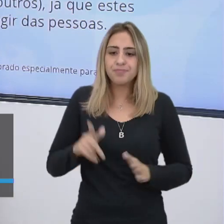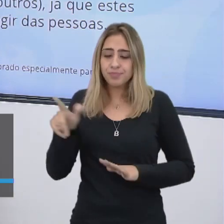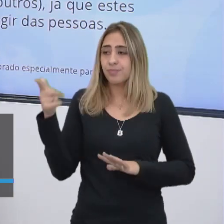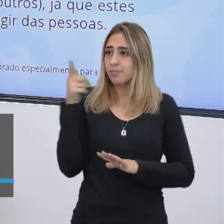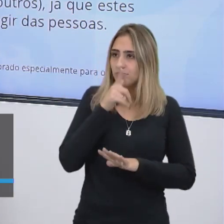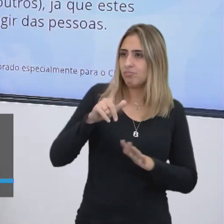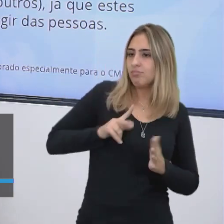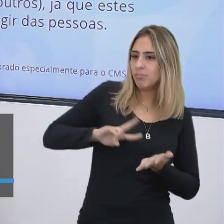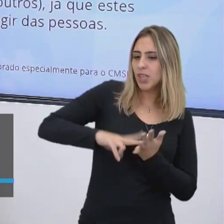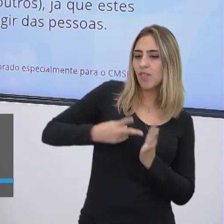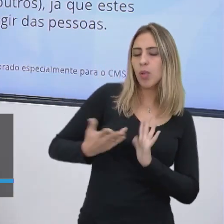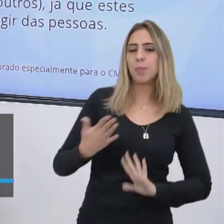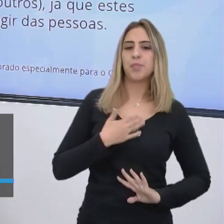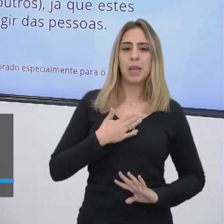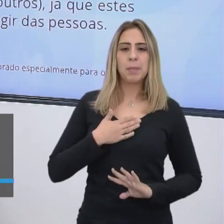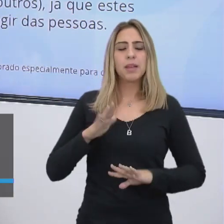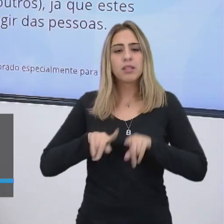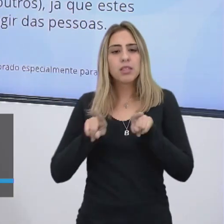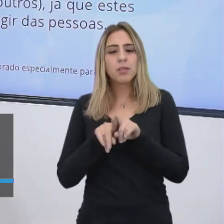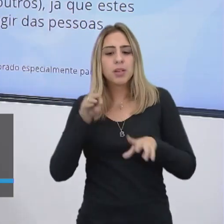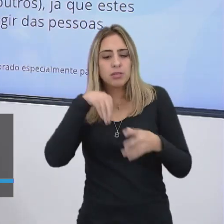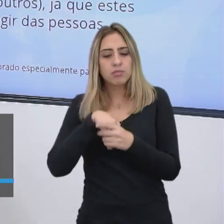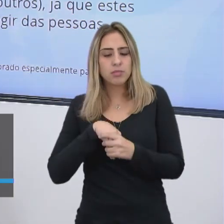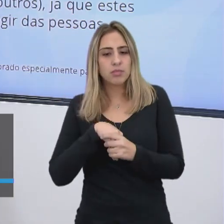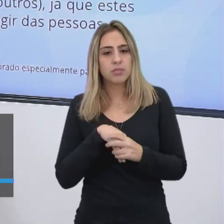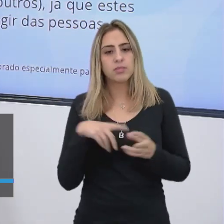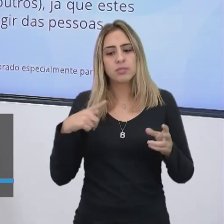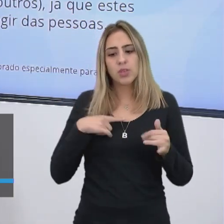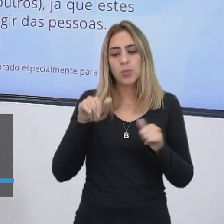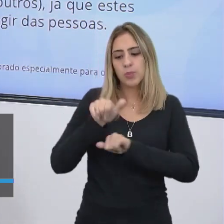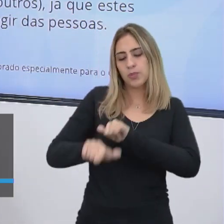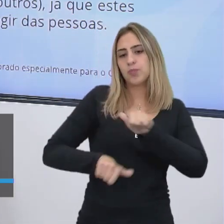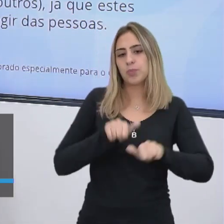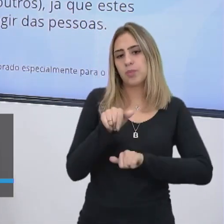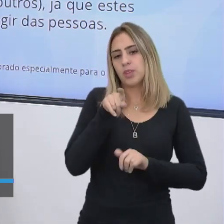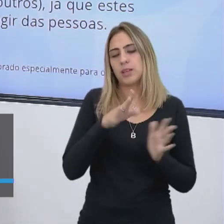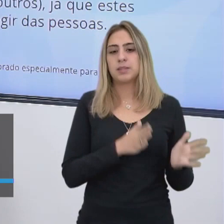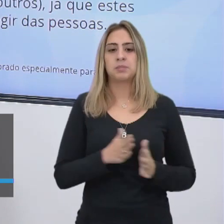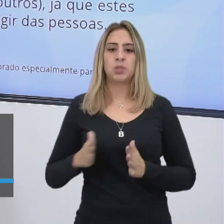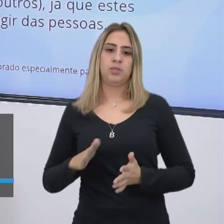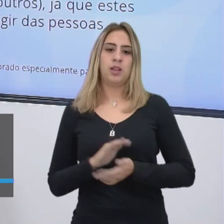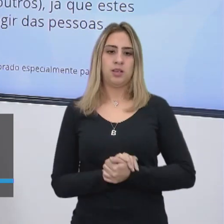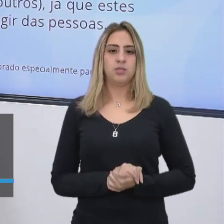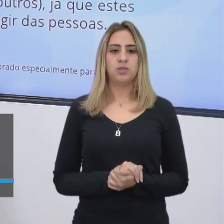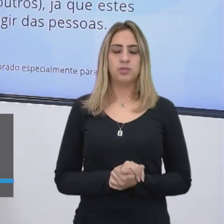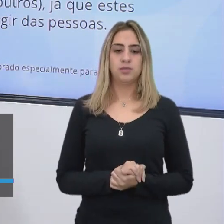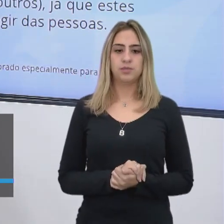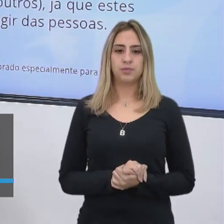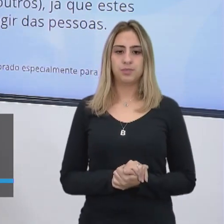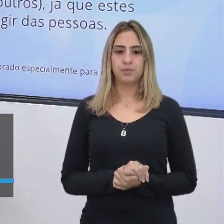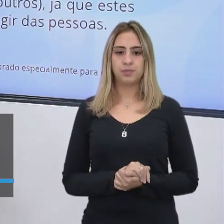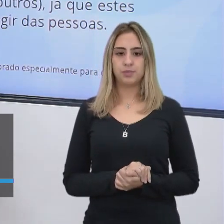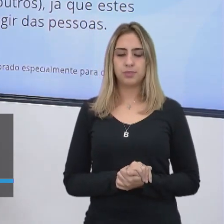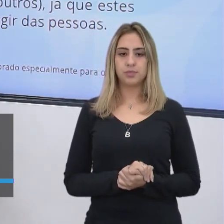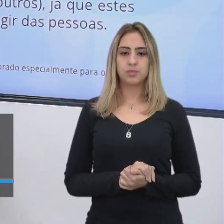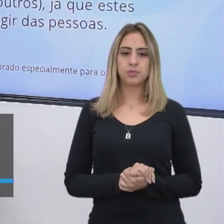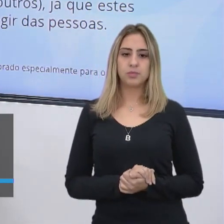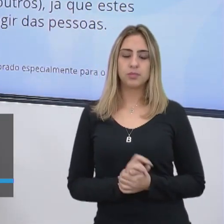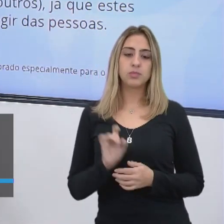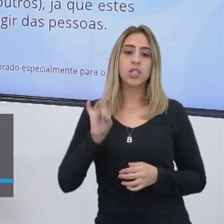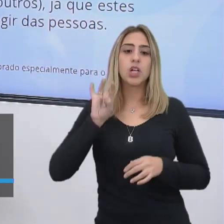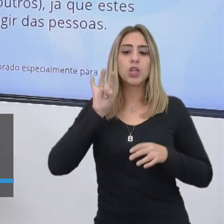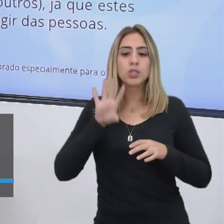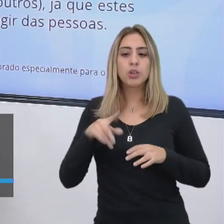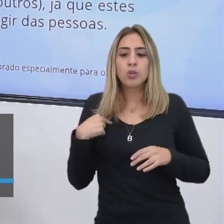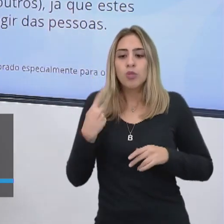ganhe um significado para mim e a partir disso eu assimilo esses processos. Só que aí,